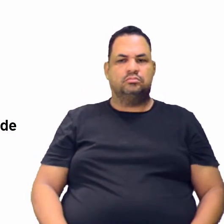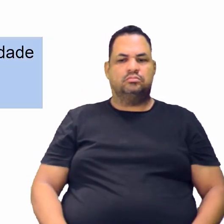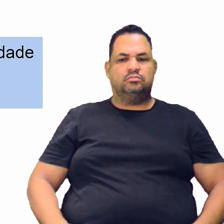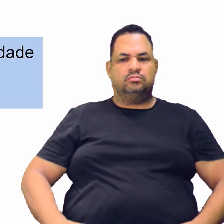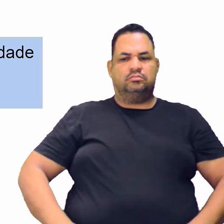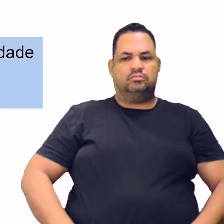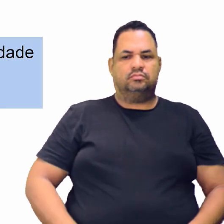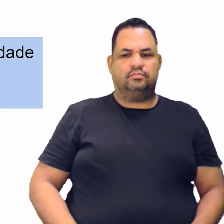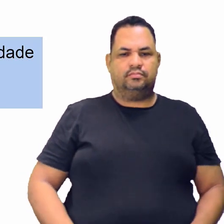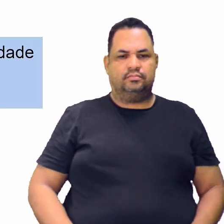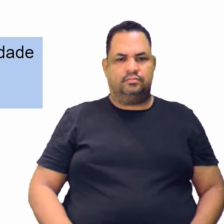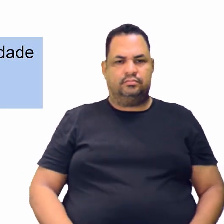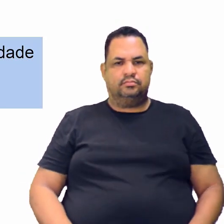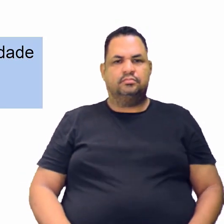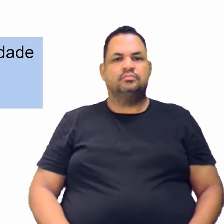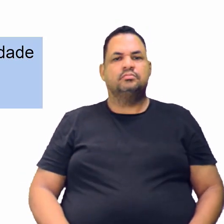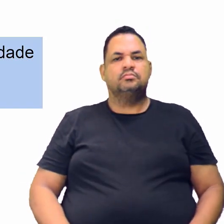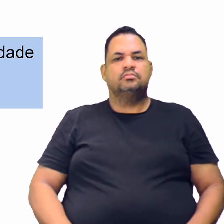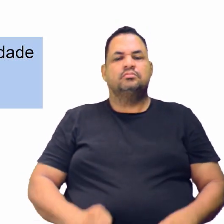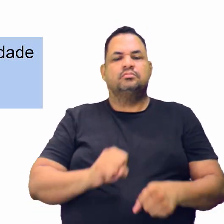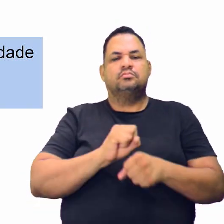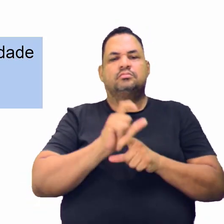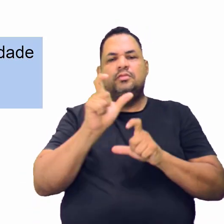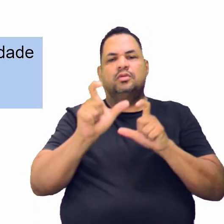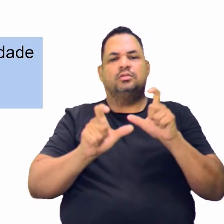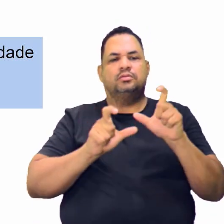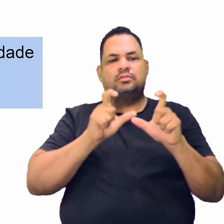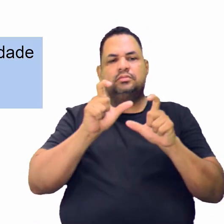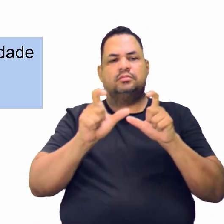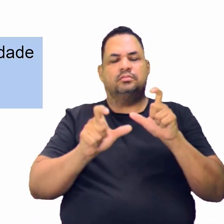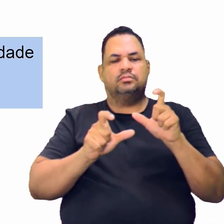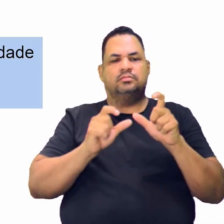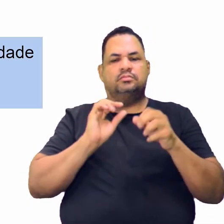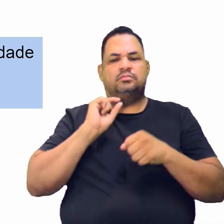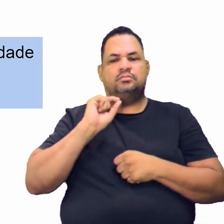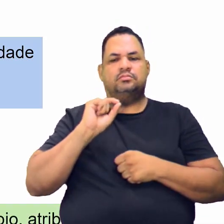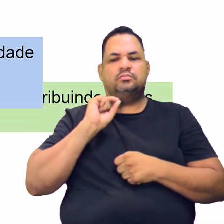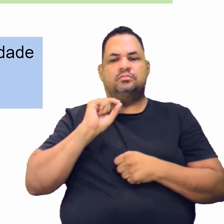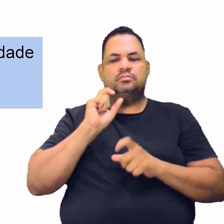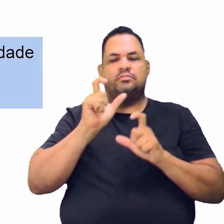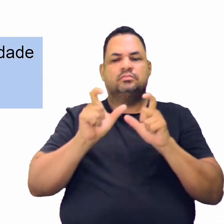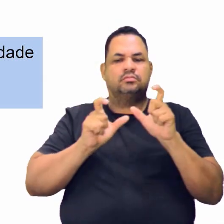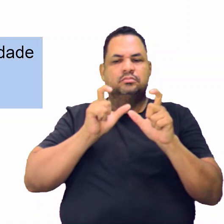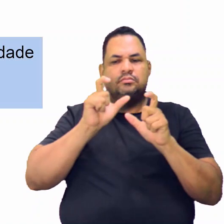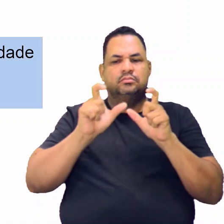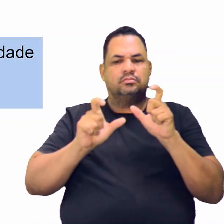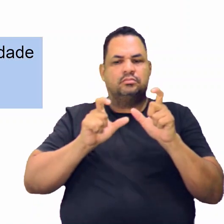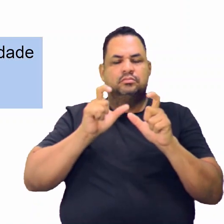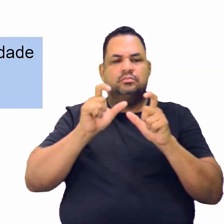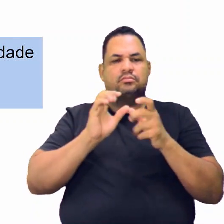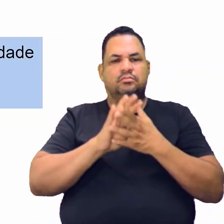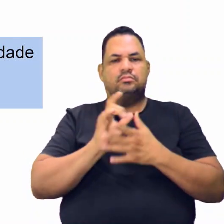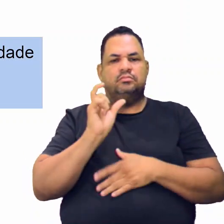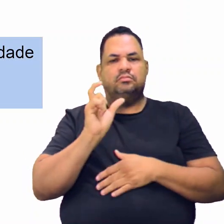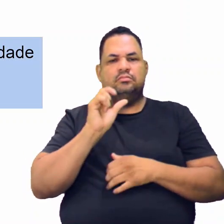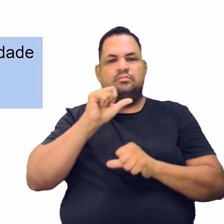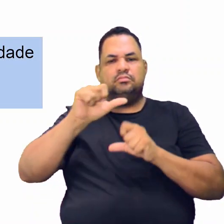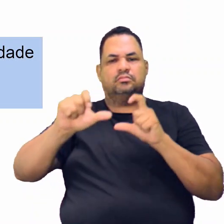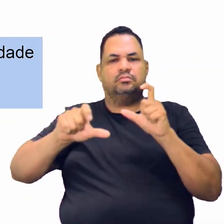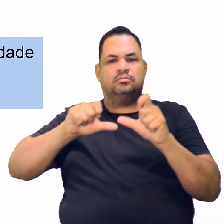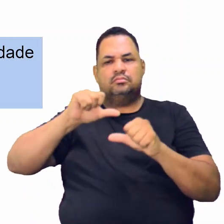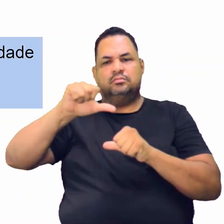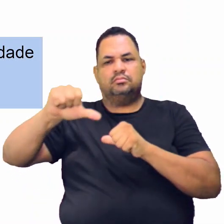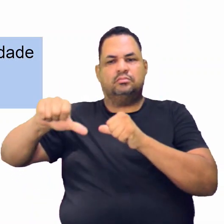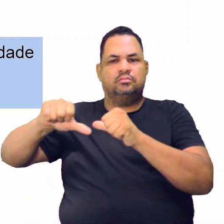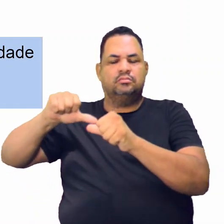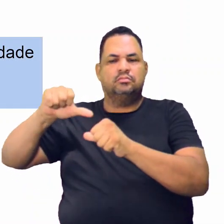certo? Então, vamos lá. E o advérbio? O que é o advérbio, né? Palavra que vai modificar,